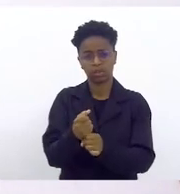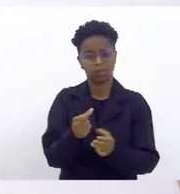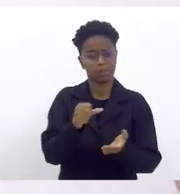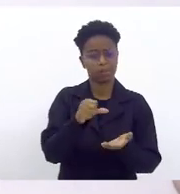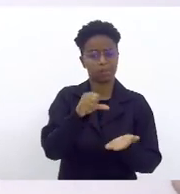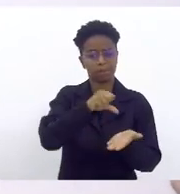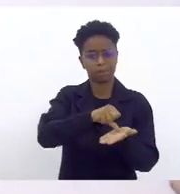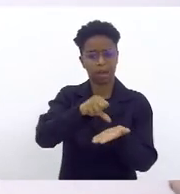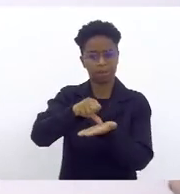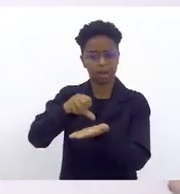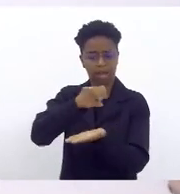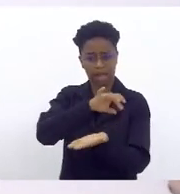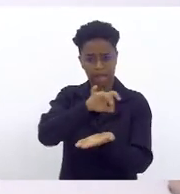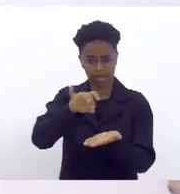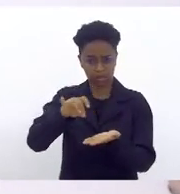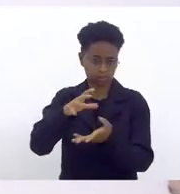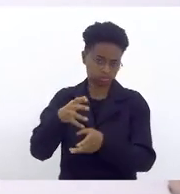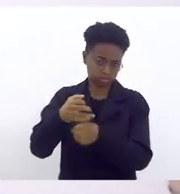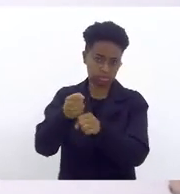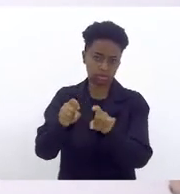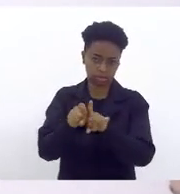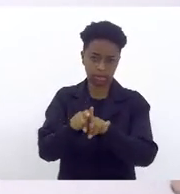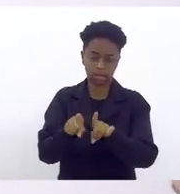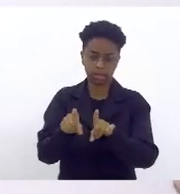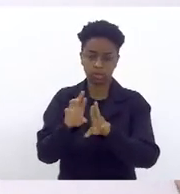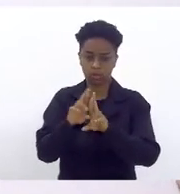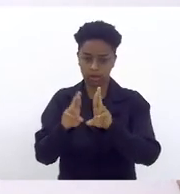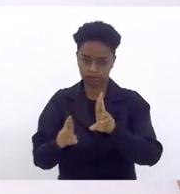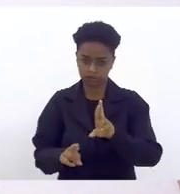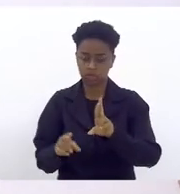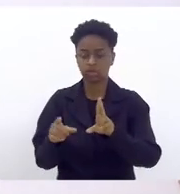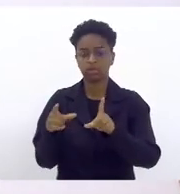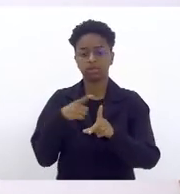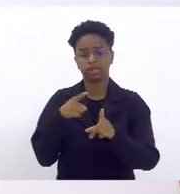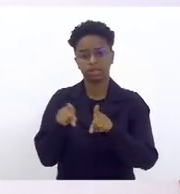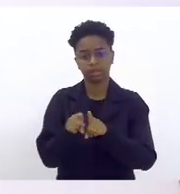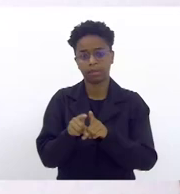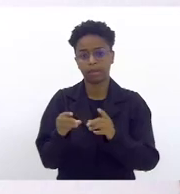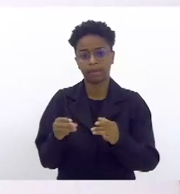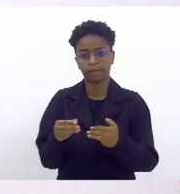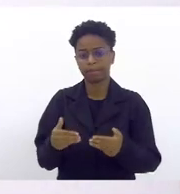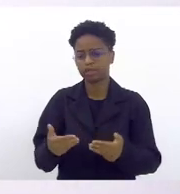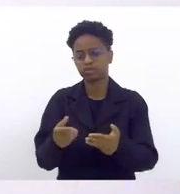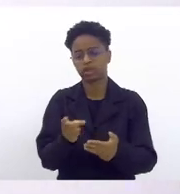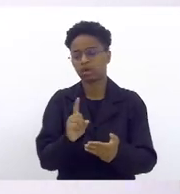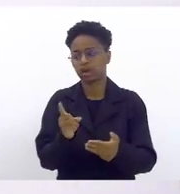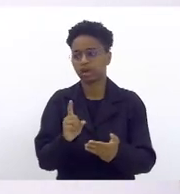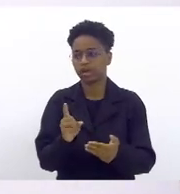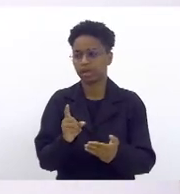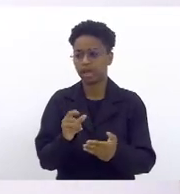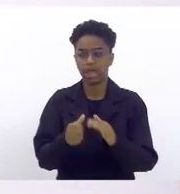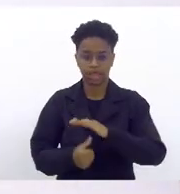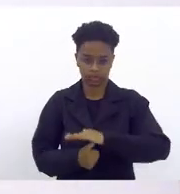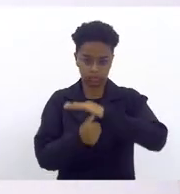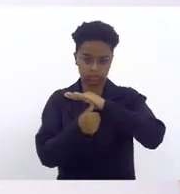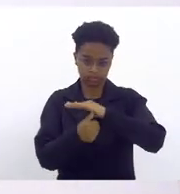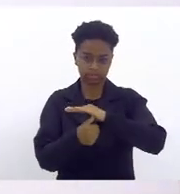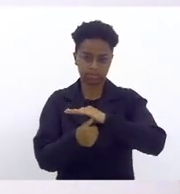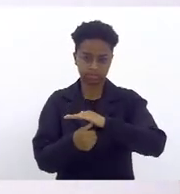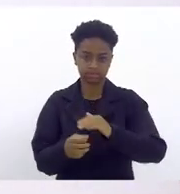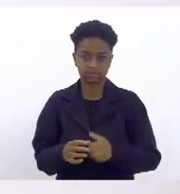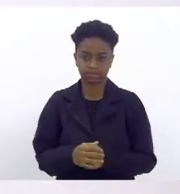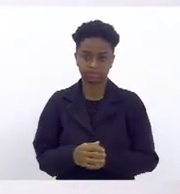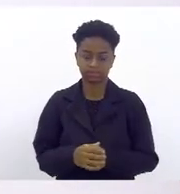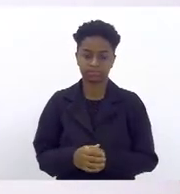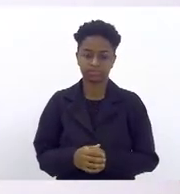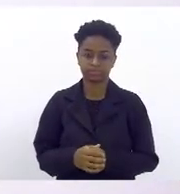um dos hospitais né da UFRJ agora nós temos um ministro também da área de saúde Ministro não é quase Ministro né reitor King